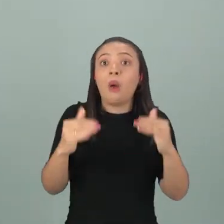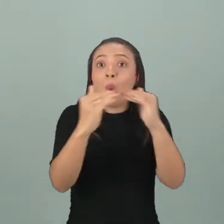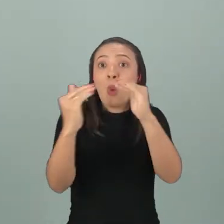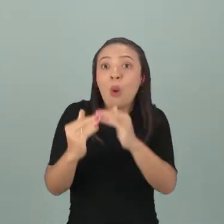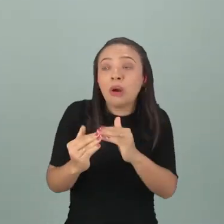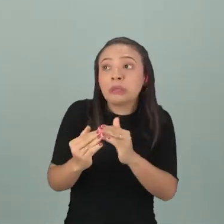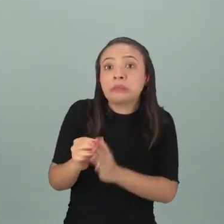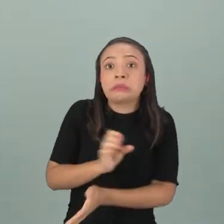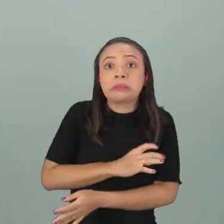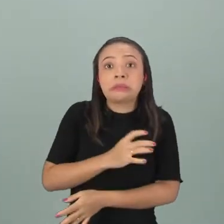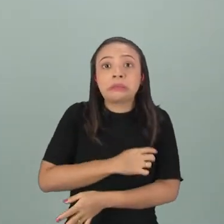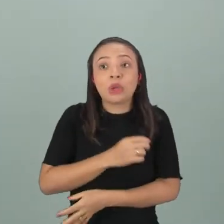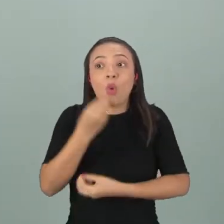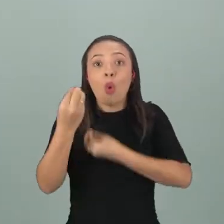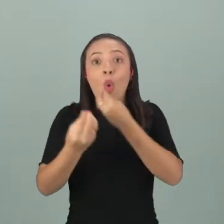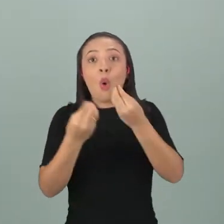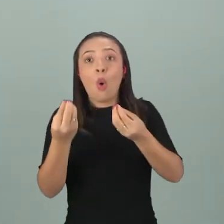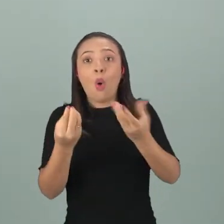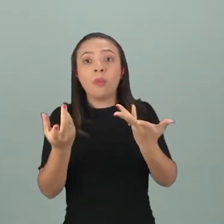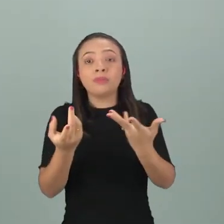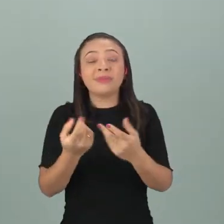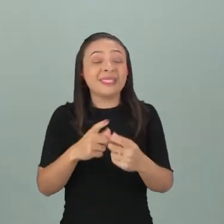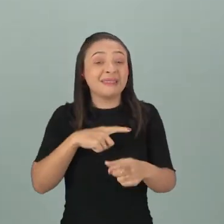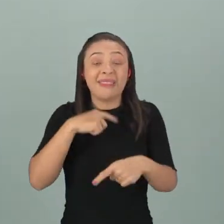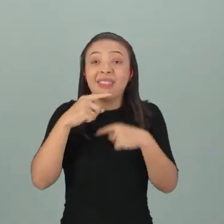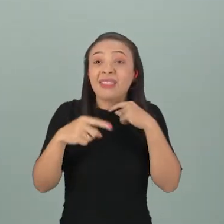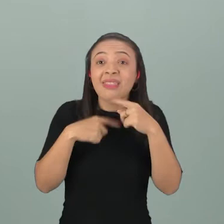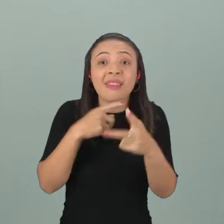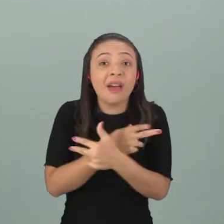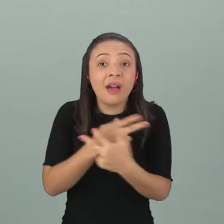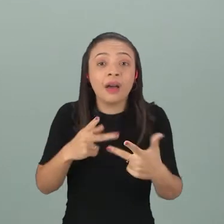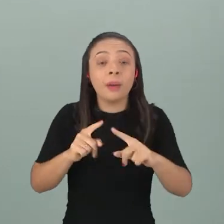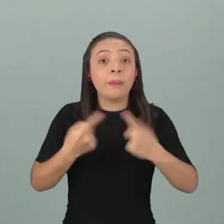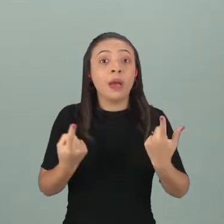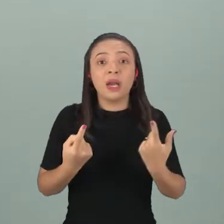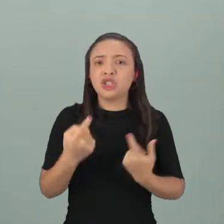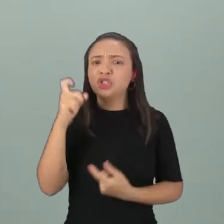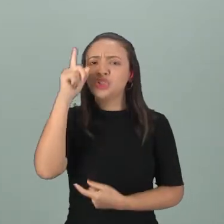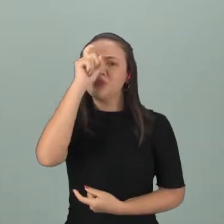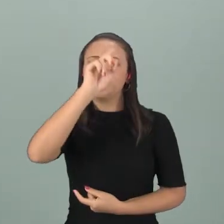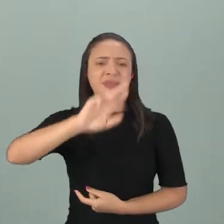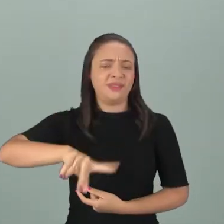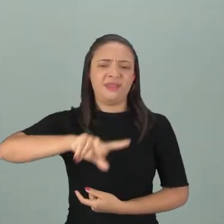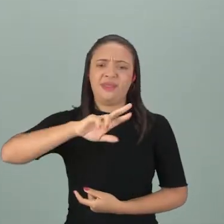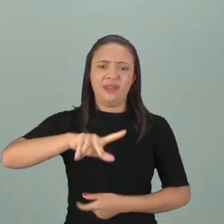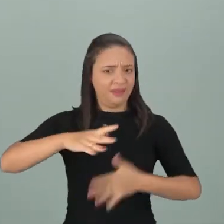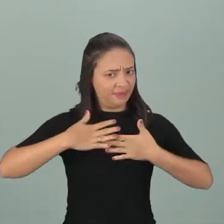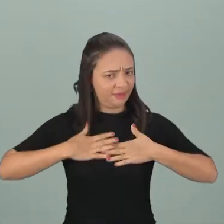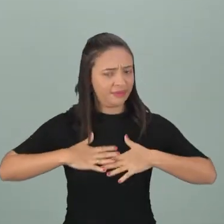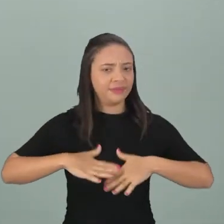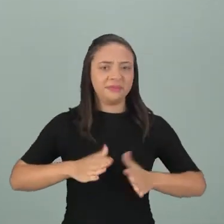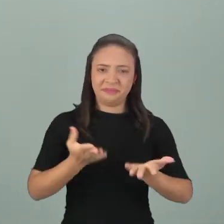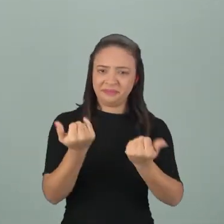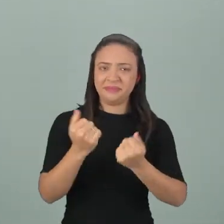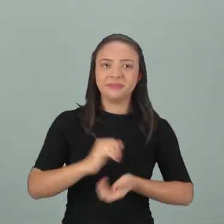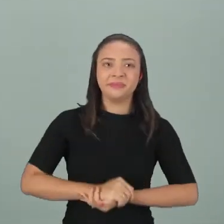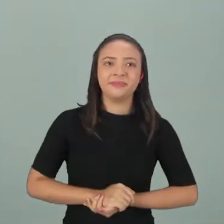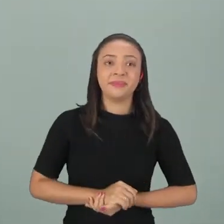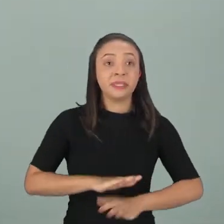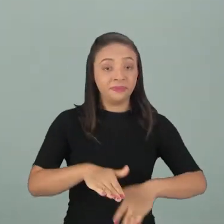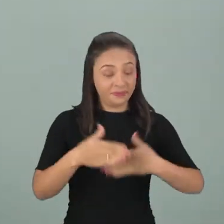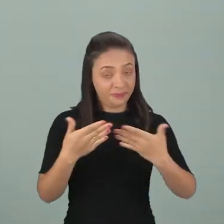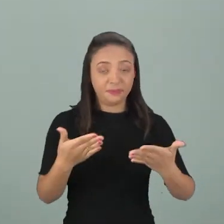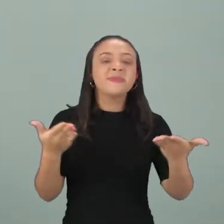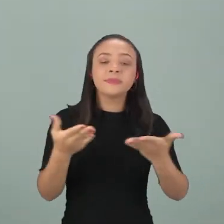é que faz? Tenho muitas dúvidas a respeito disso, mas não é um bicho de 7 cabeças. Vamos lá?